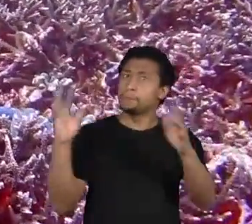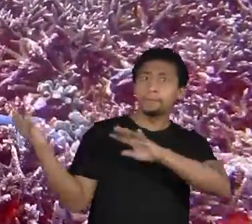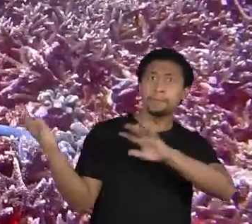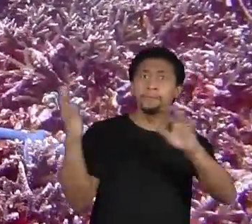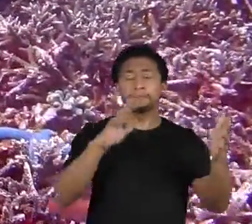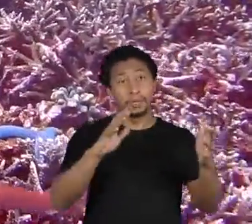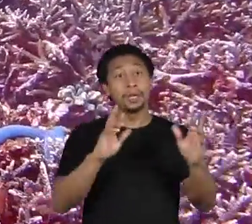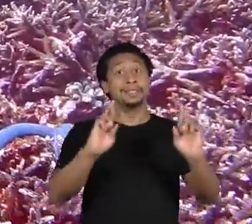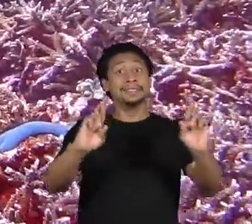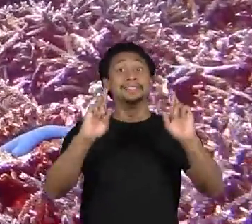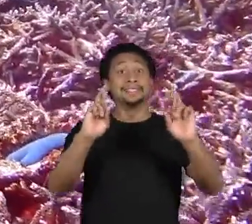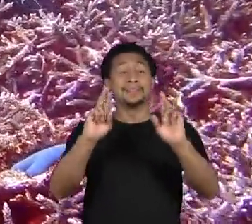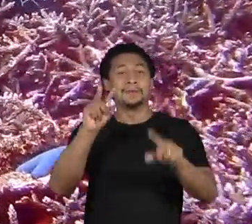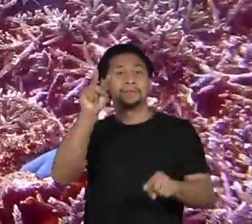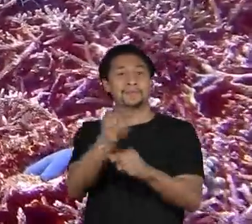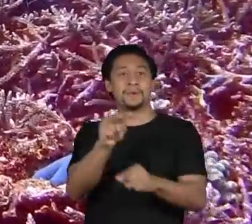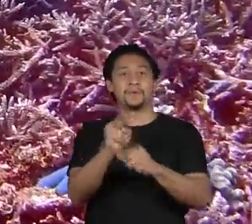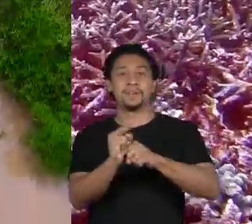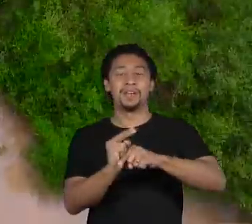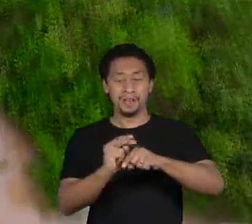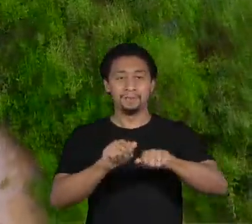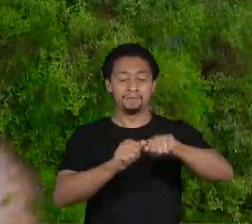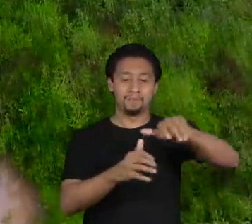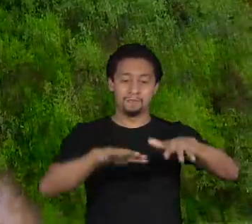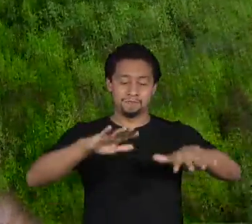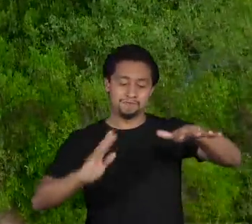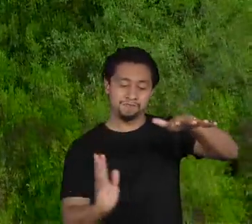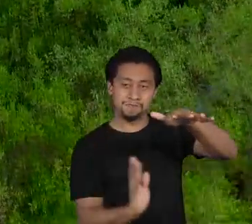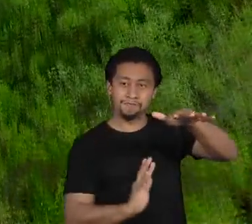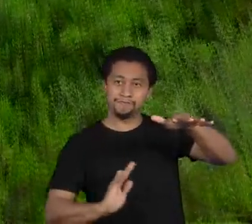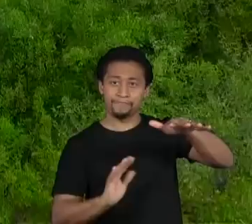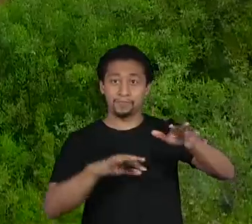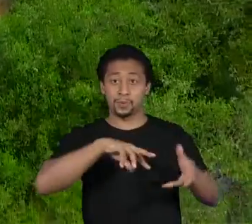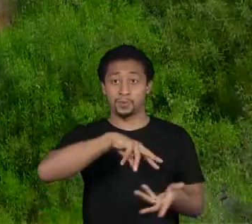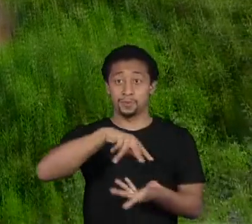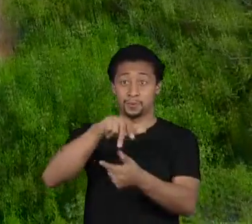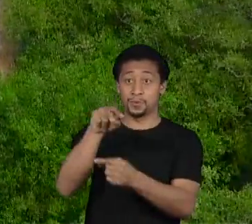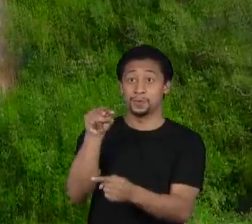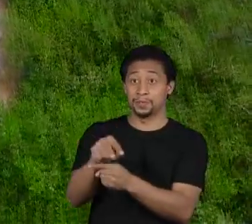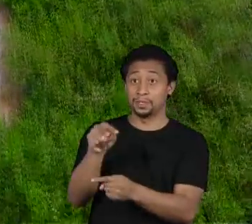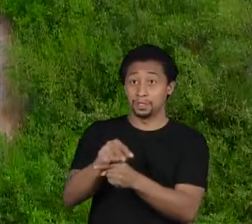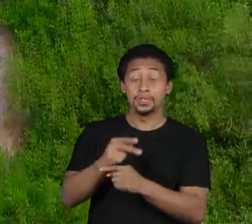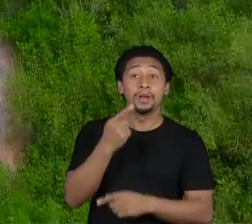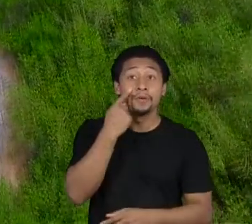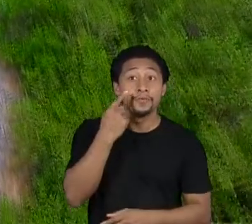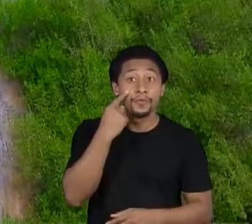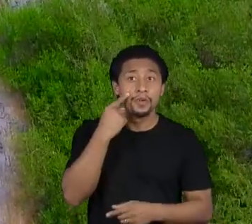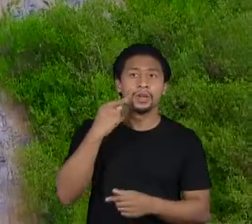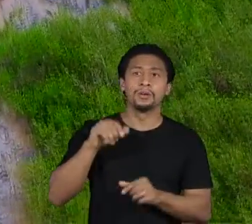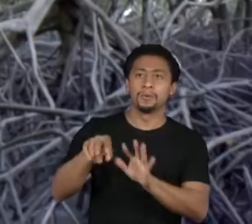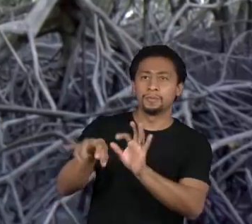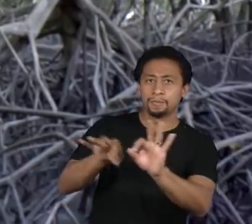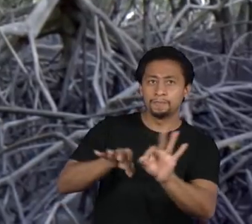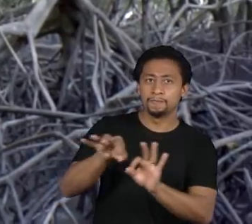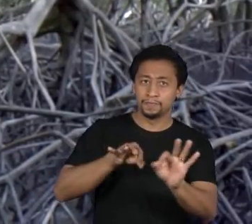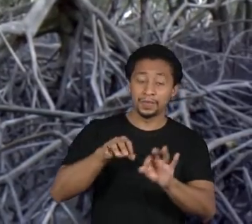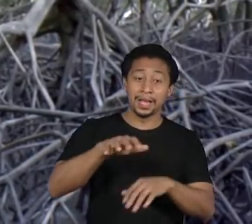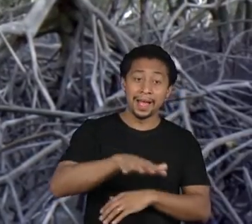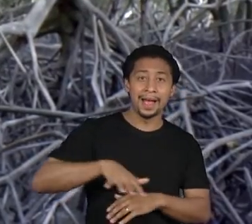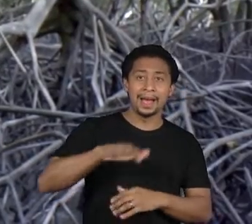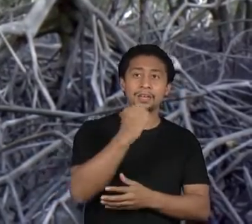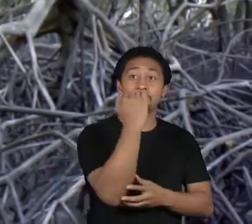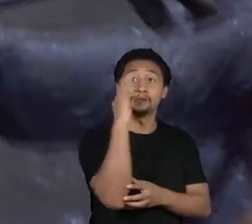a proteção dos recifes do mundo. Conheça o projeto que recupera áreas degradadas dos mangues